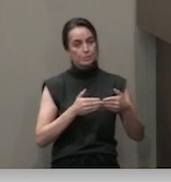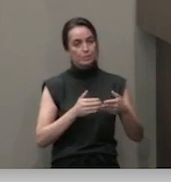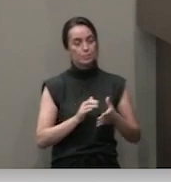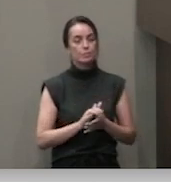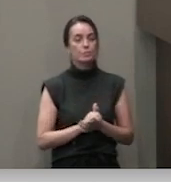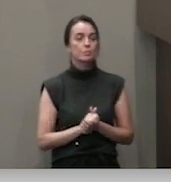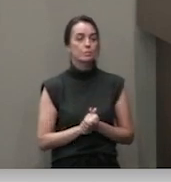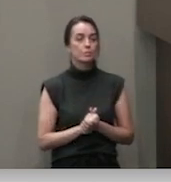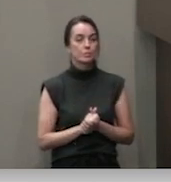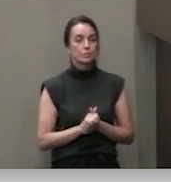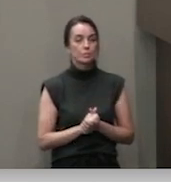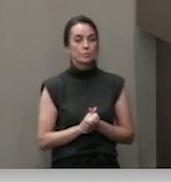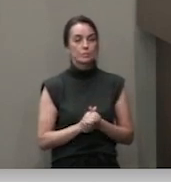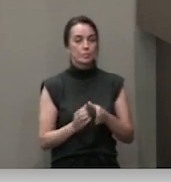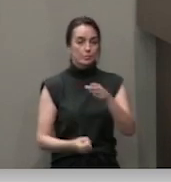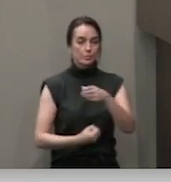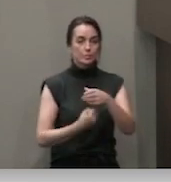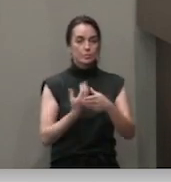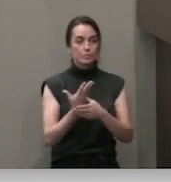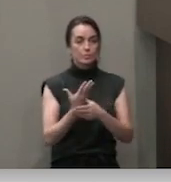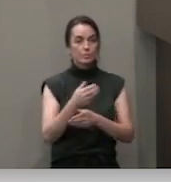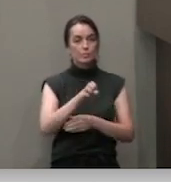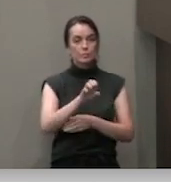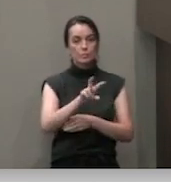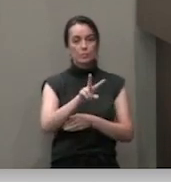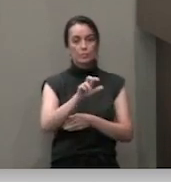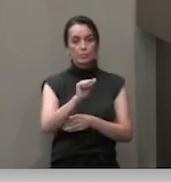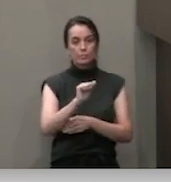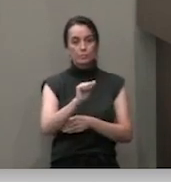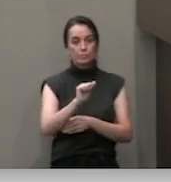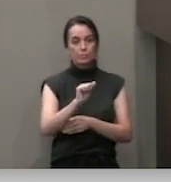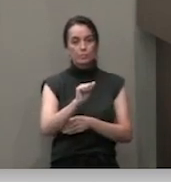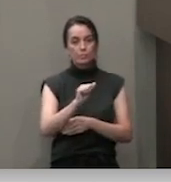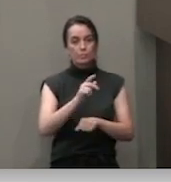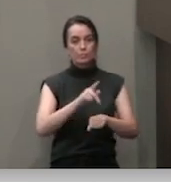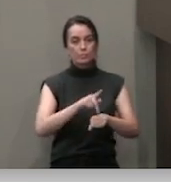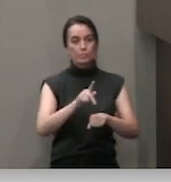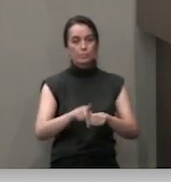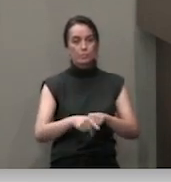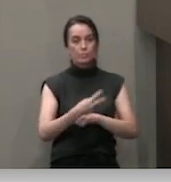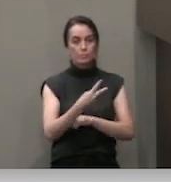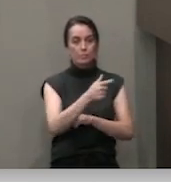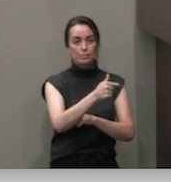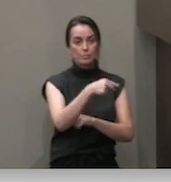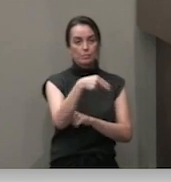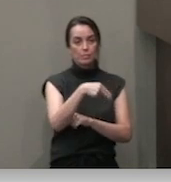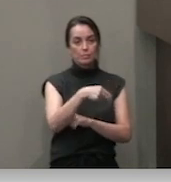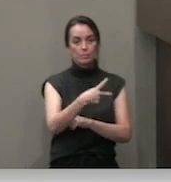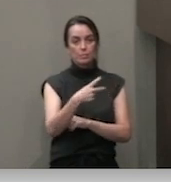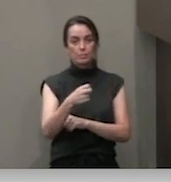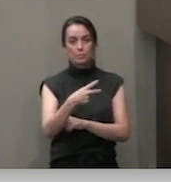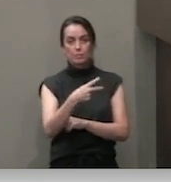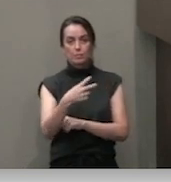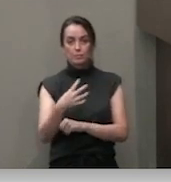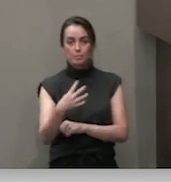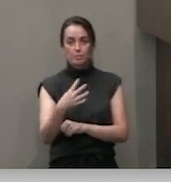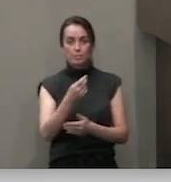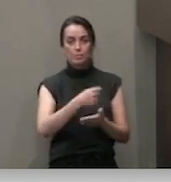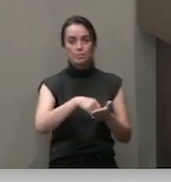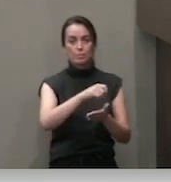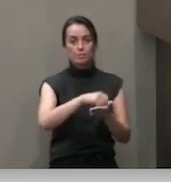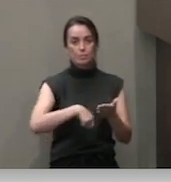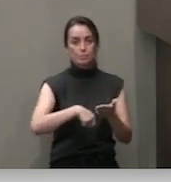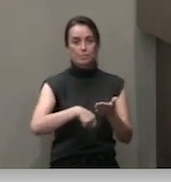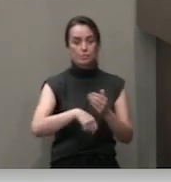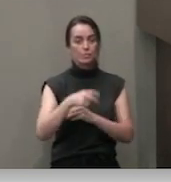hídricos uma iniciativa da vereadora Eva Valéria lourençato Passo Fundo 27 de novembro de 2024 assina